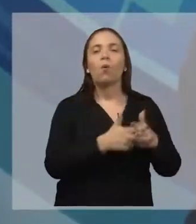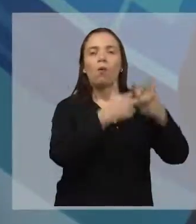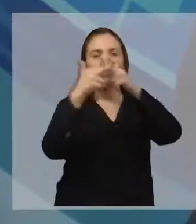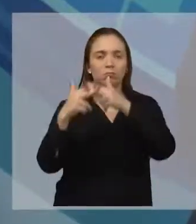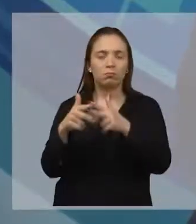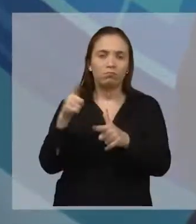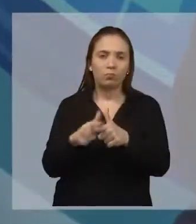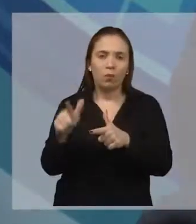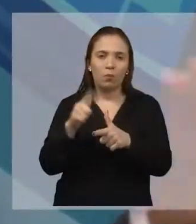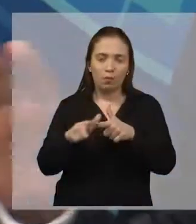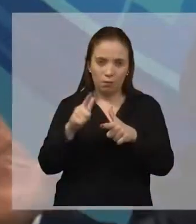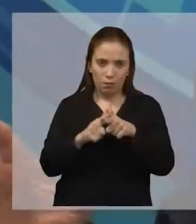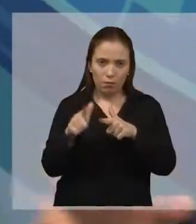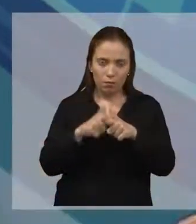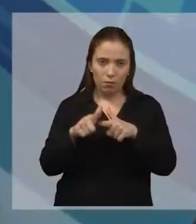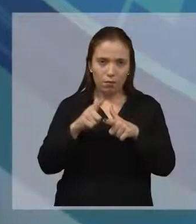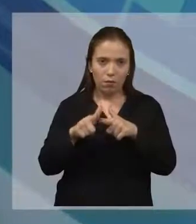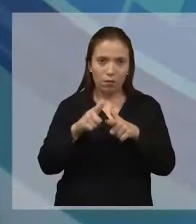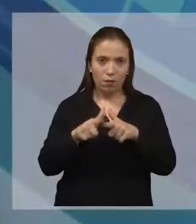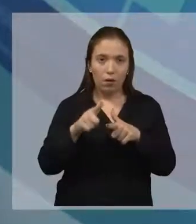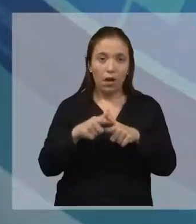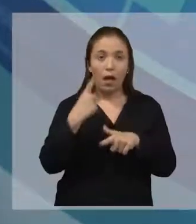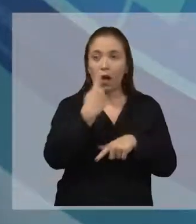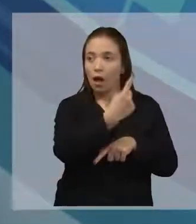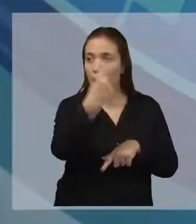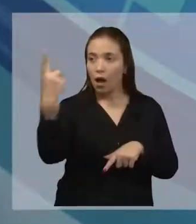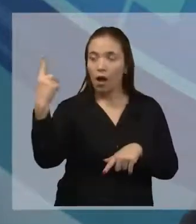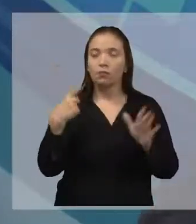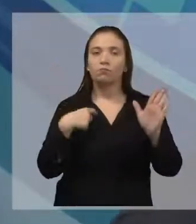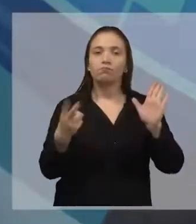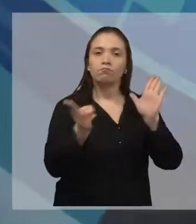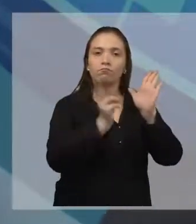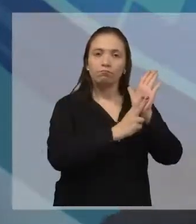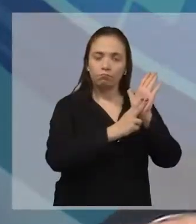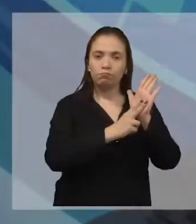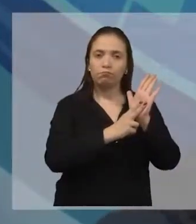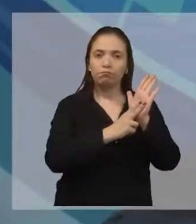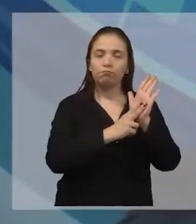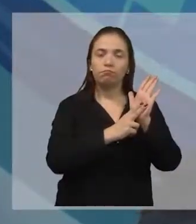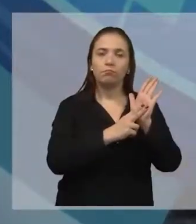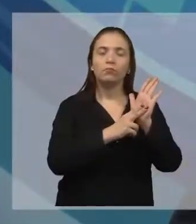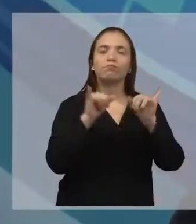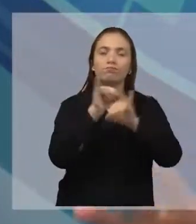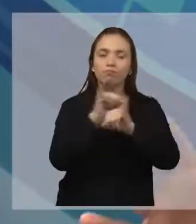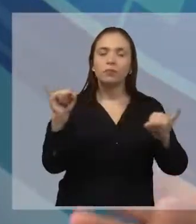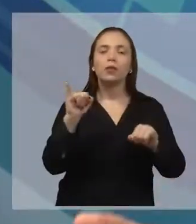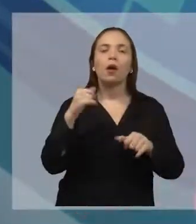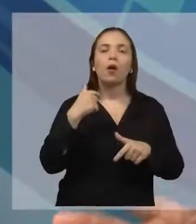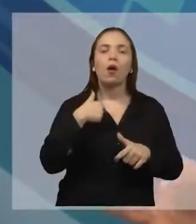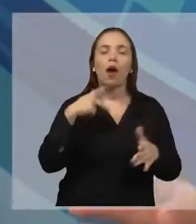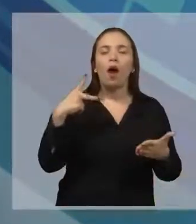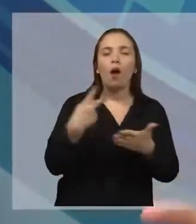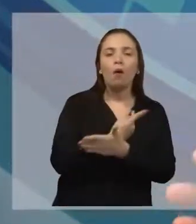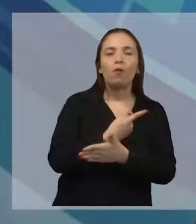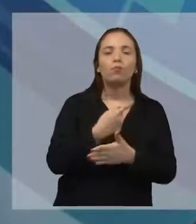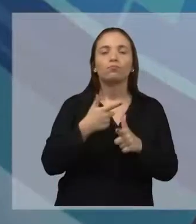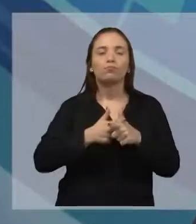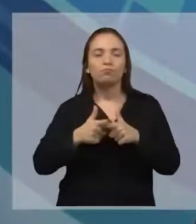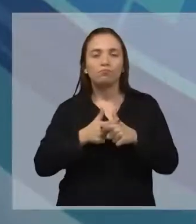quer dizer, na Alemanha e na Itália. Está dizendo que é obra da esquerda também. Professor Clésio, qual a sua percepção sobre